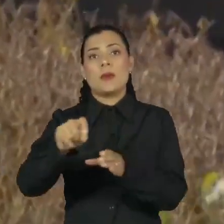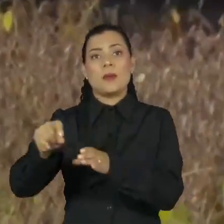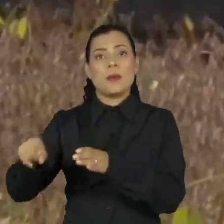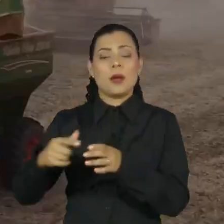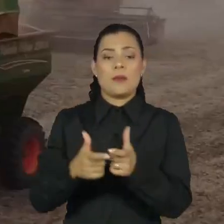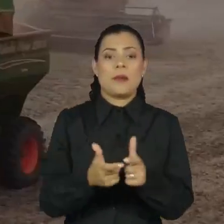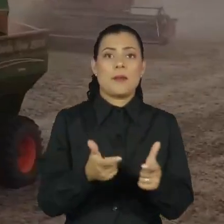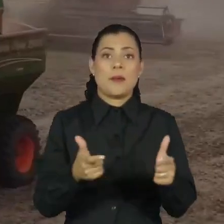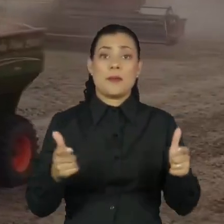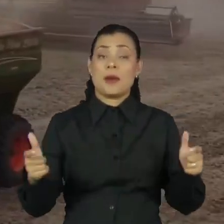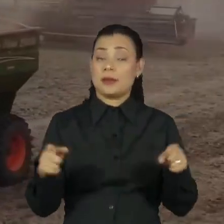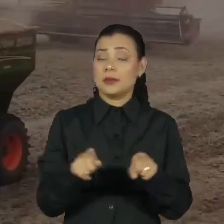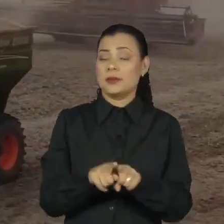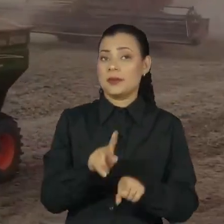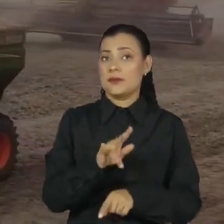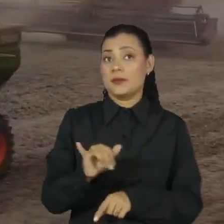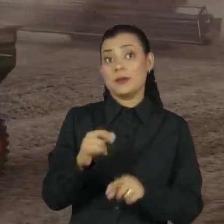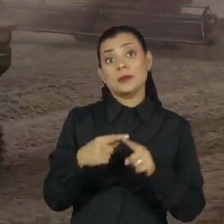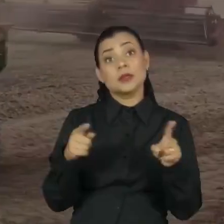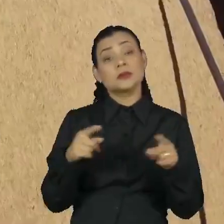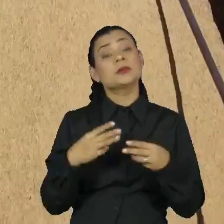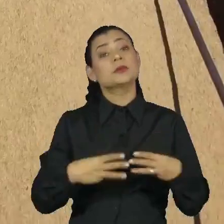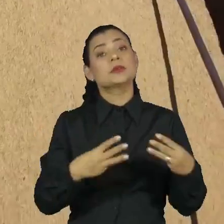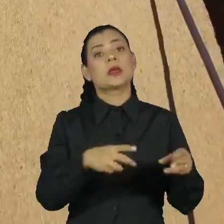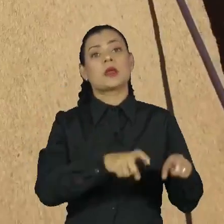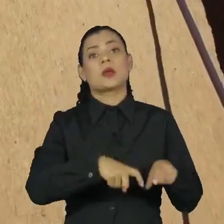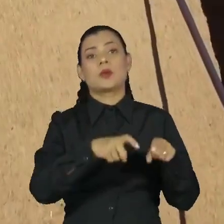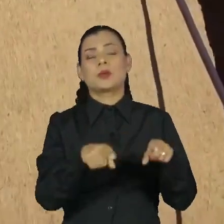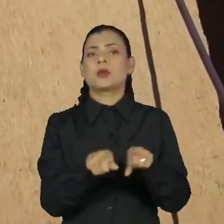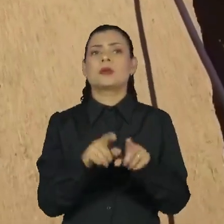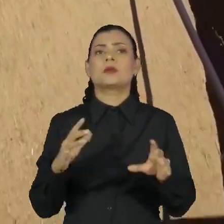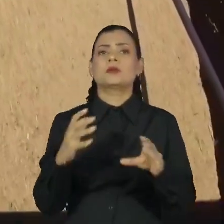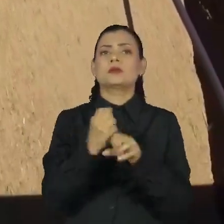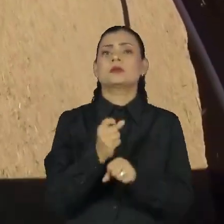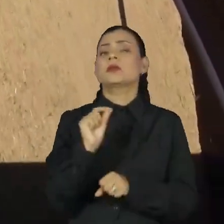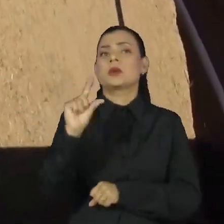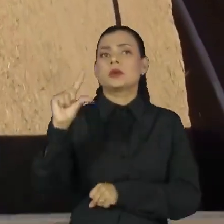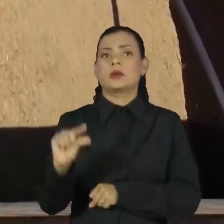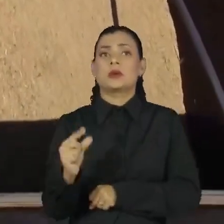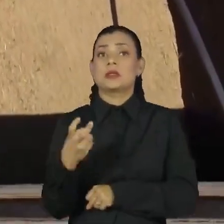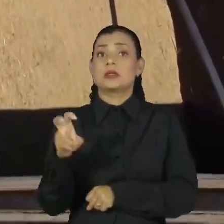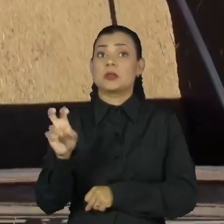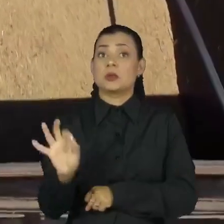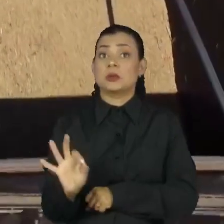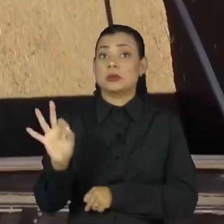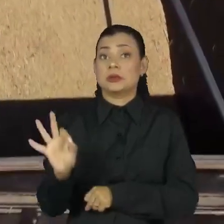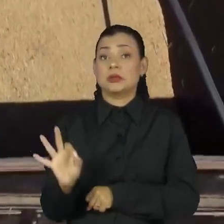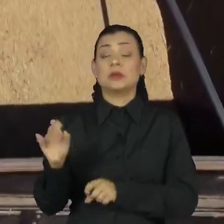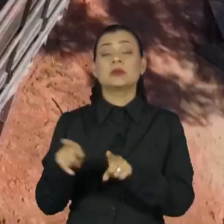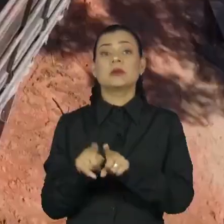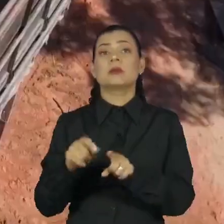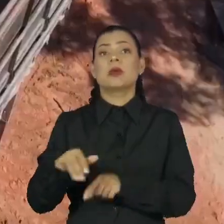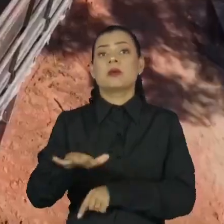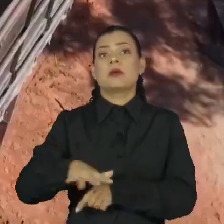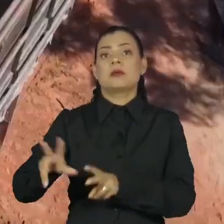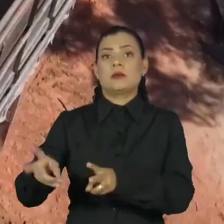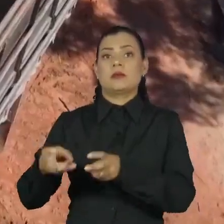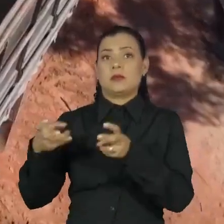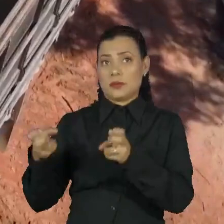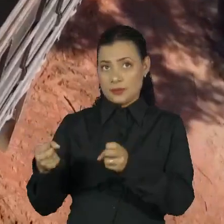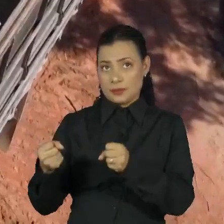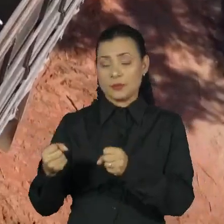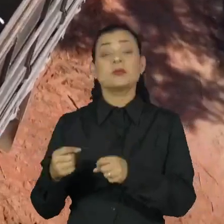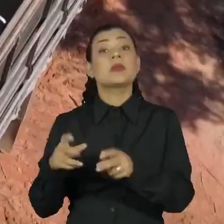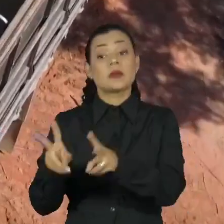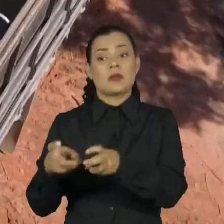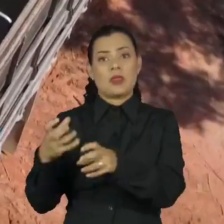várias culturas. Mesmo assim, o Ministério da Agricultura estima uma queda de 5% no faturamento do setor. Quando a gente